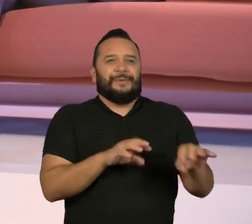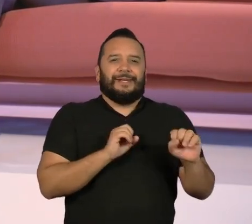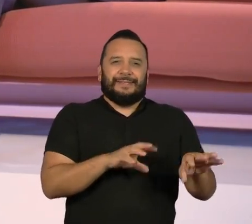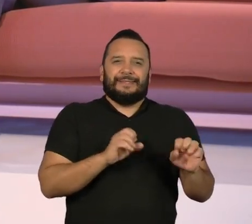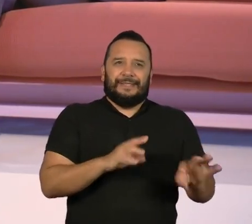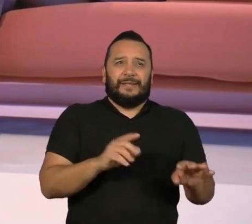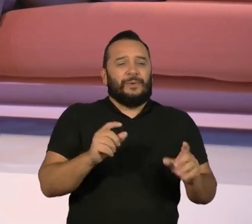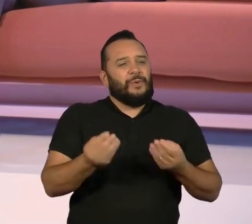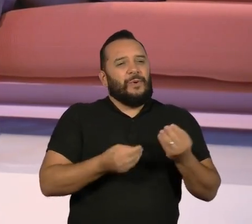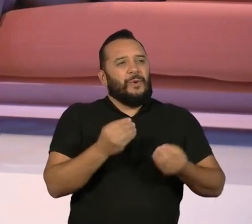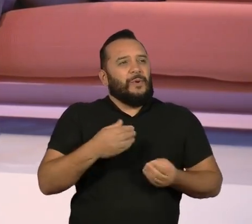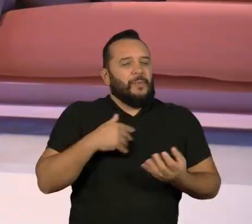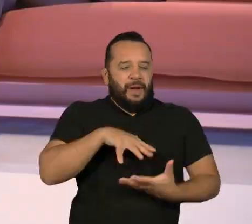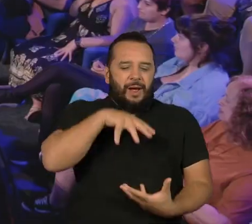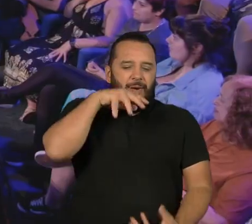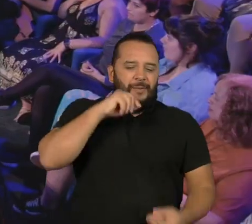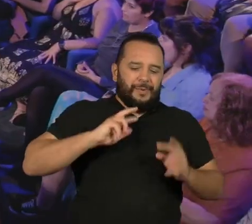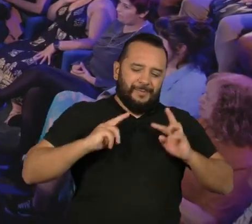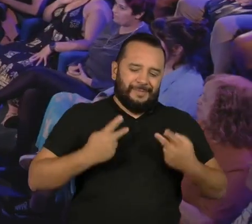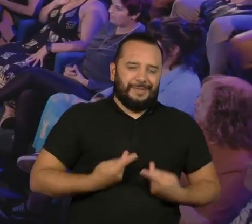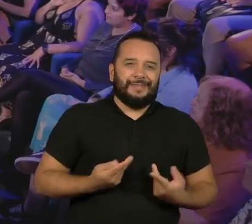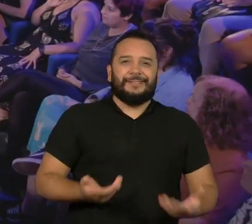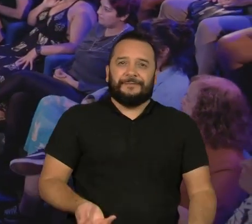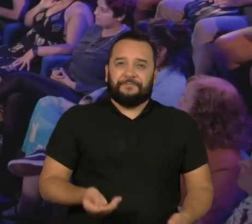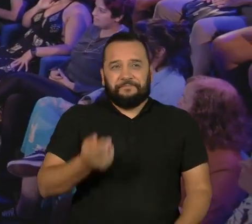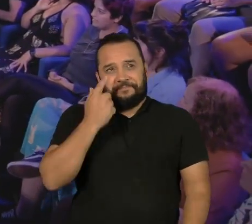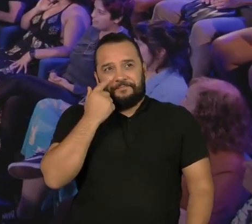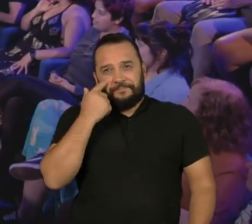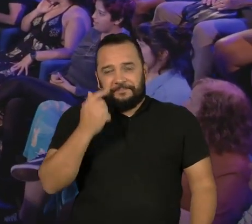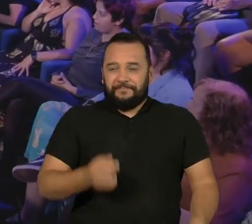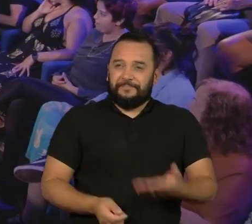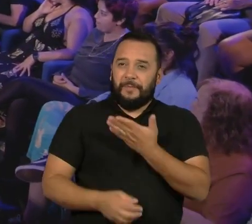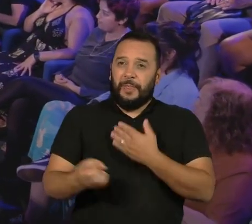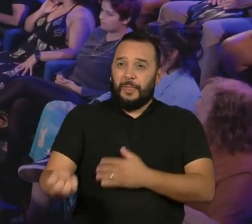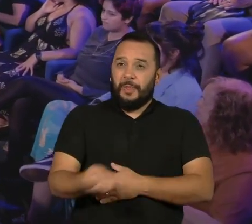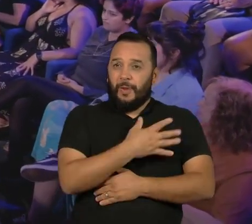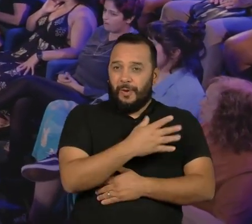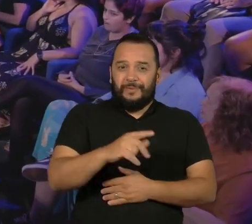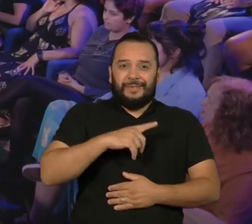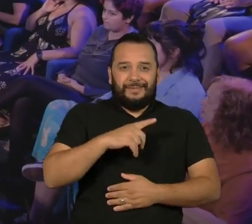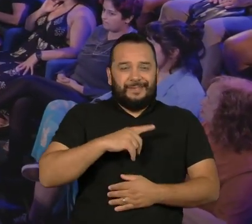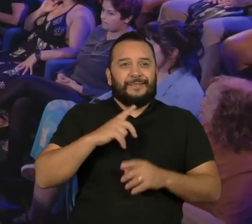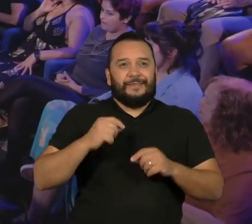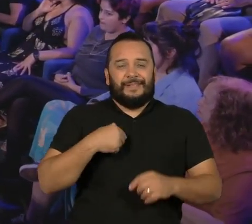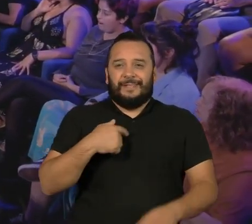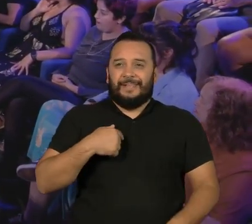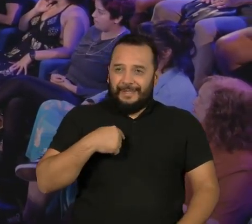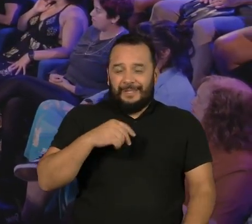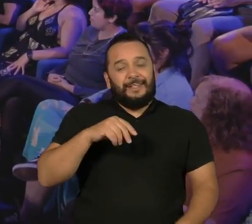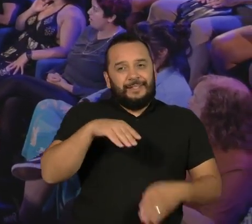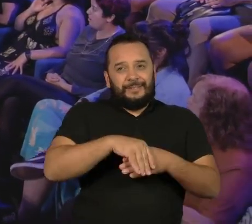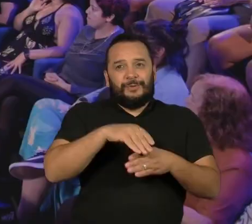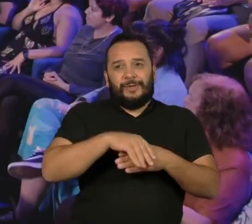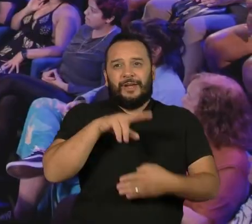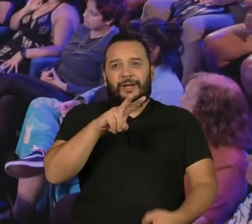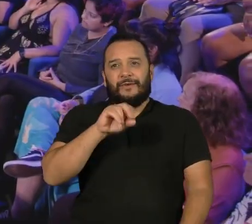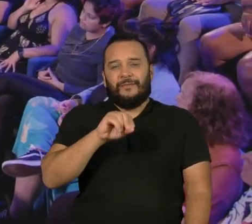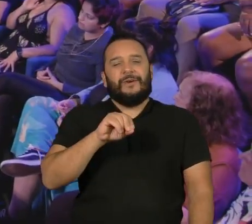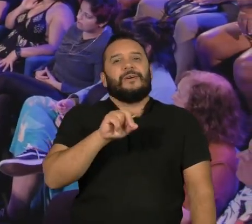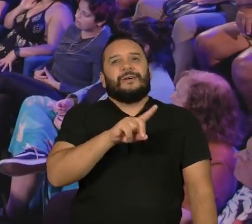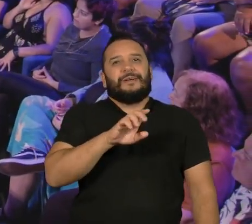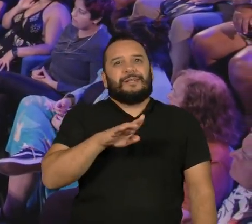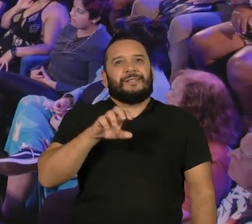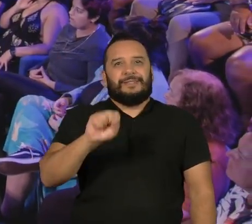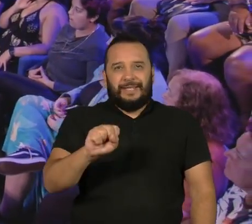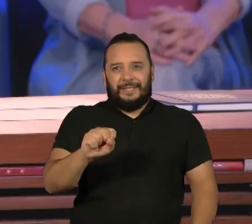profundo, sobre a alma humana. Essa é uma edição nova da editora Vozes sobre Jung, a